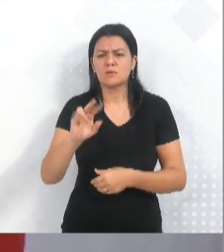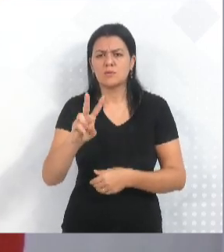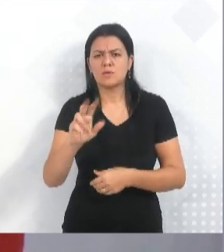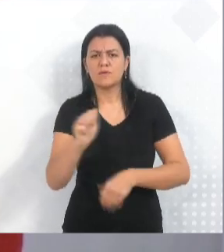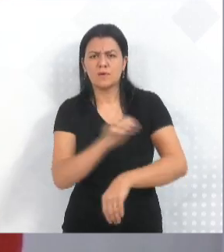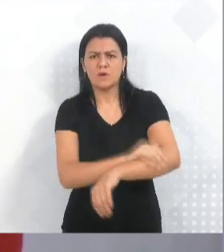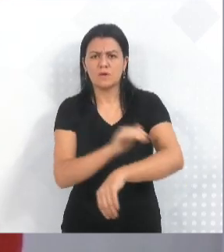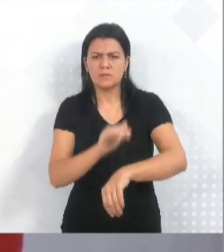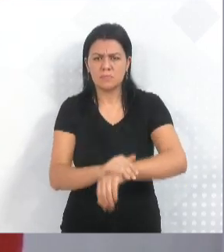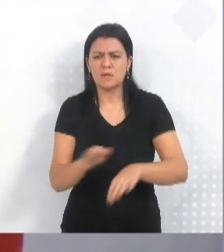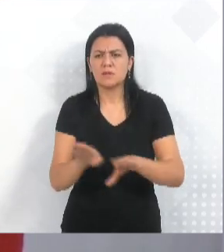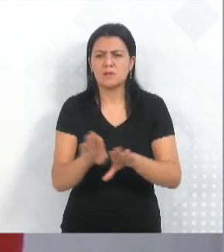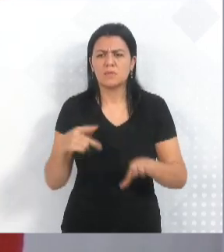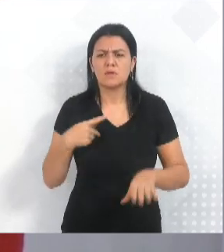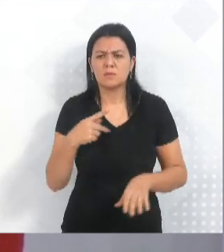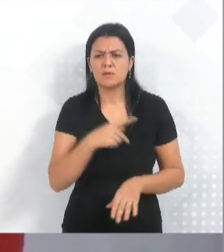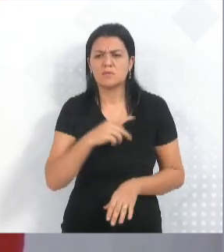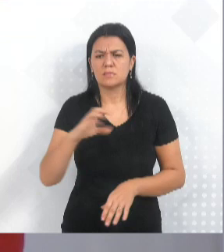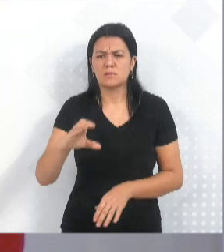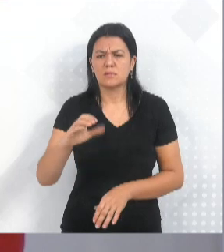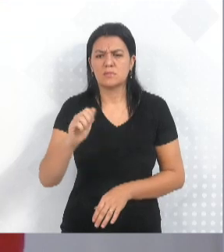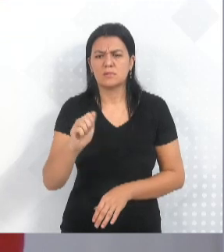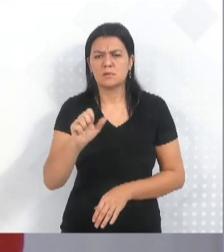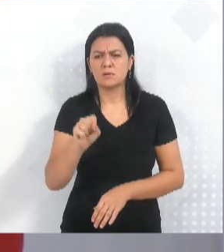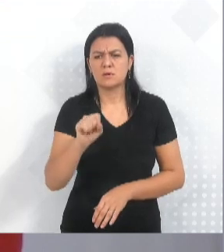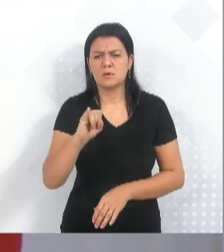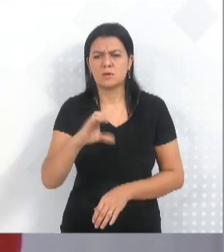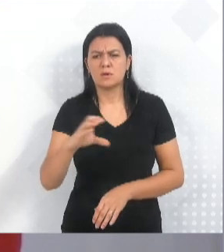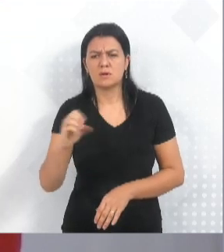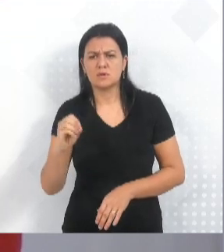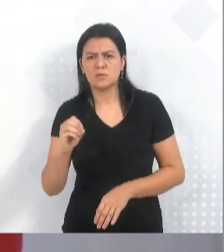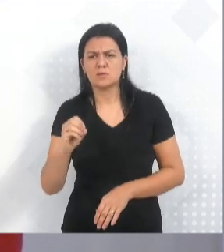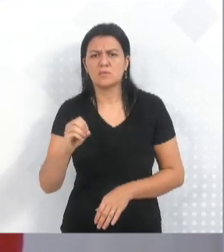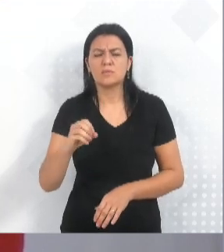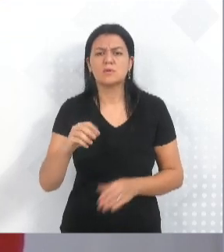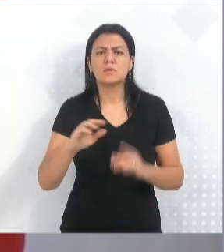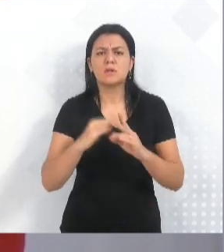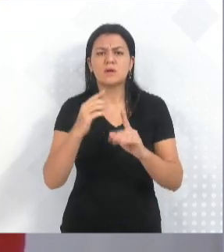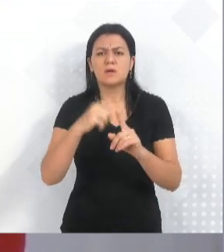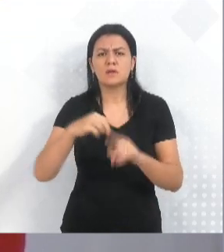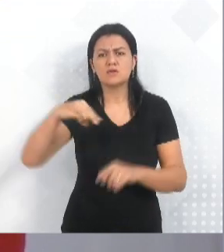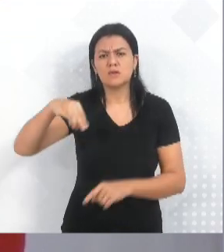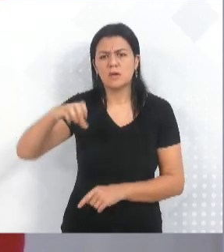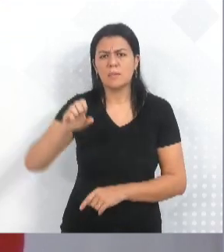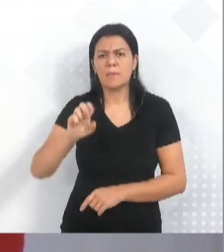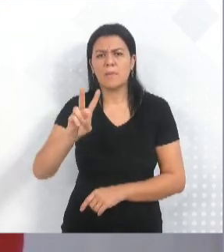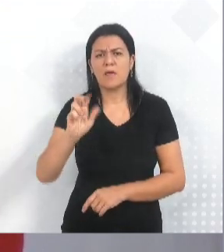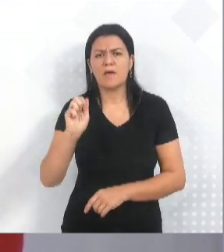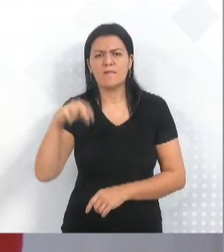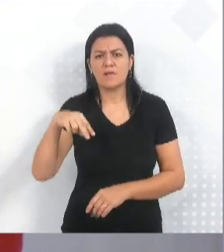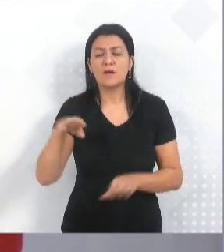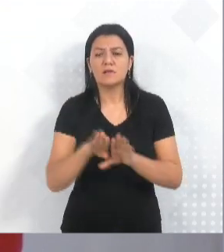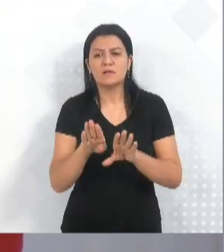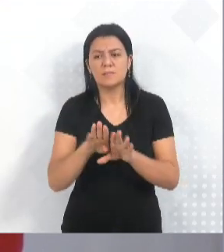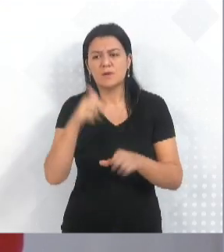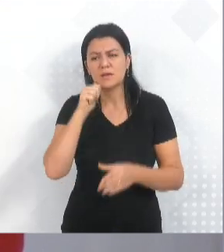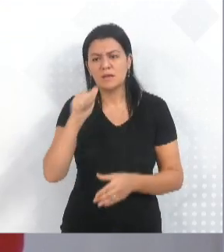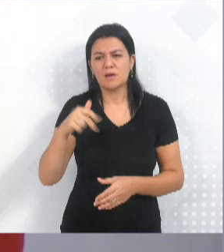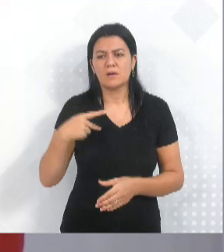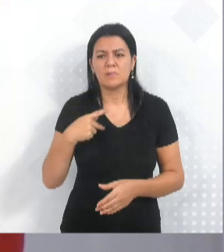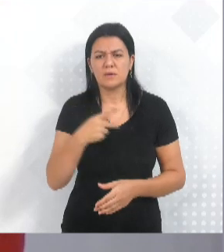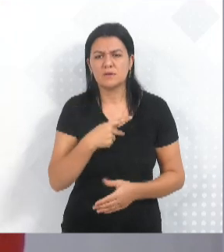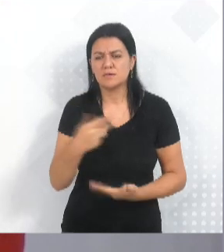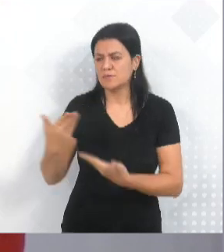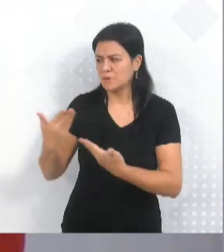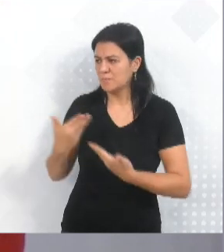o pastor Kazico, do Mevan, a pastora Ellen, minha esposa amada, a mulher mais bonita